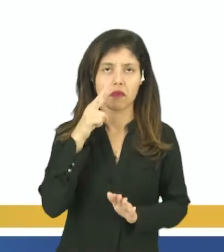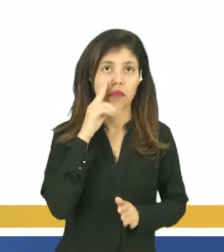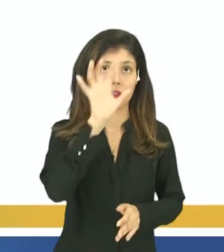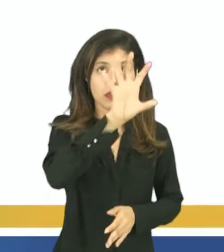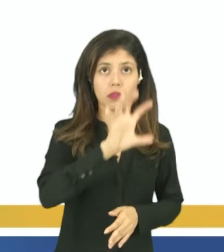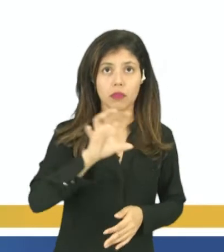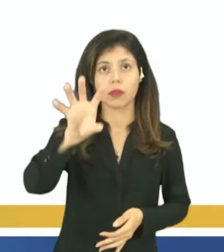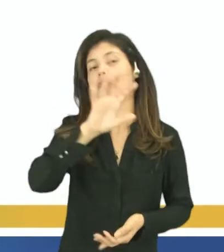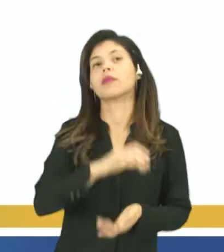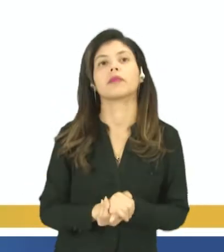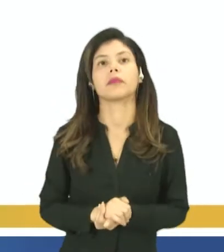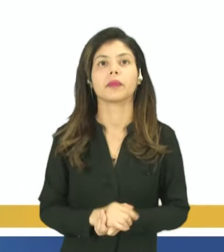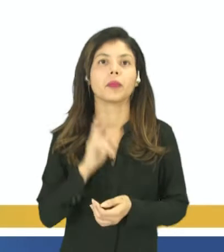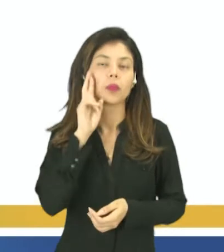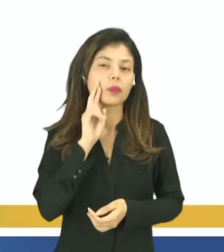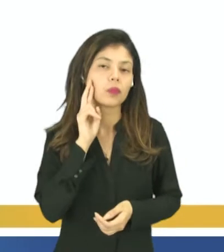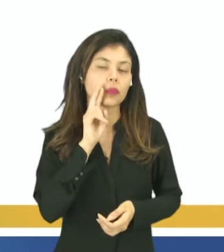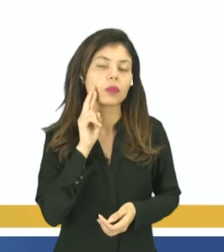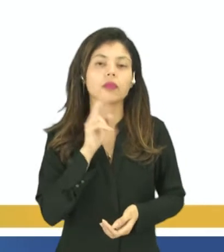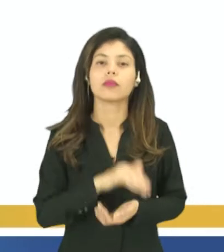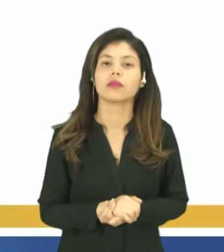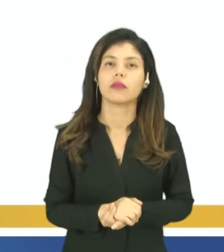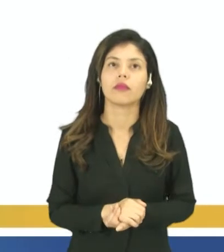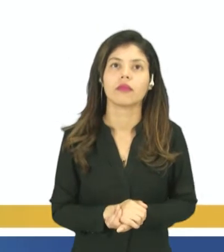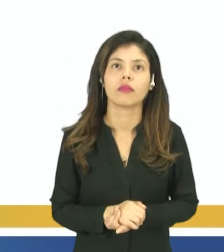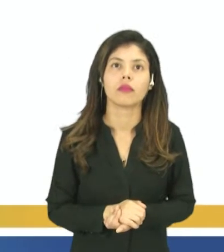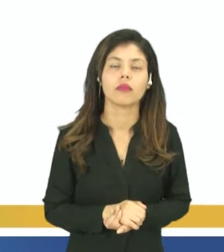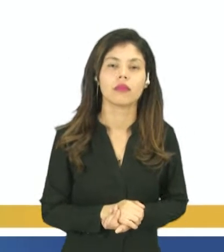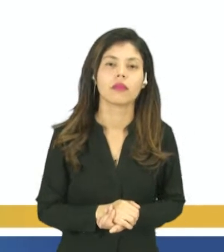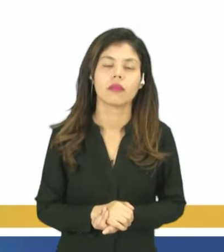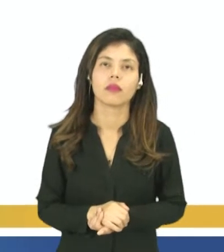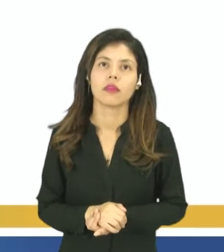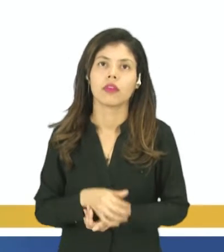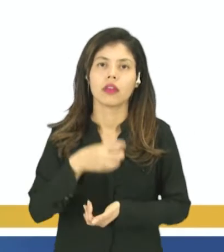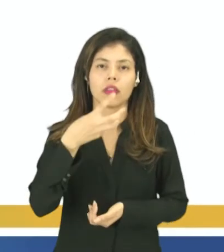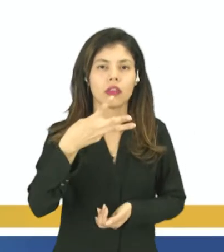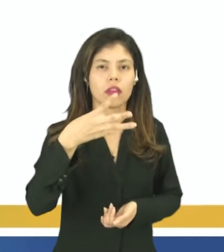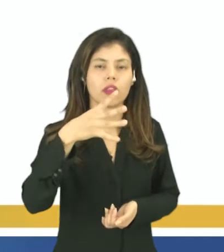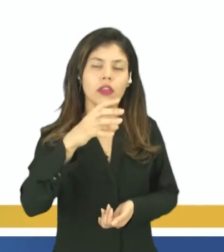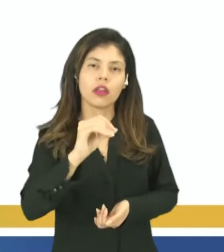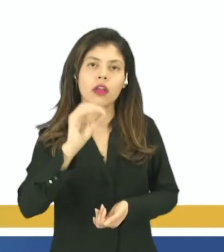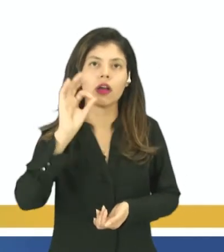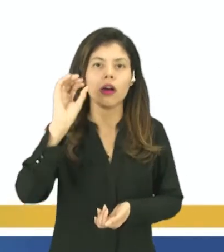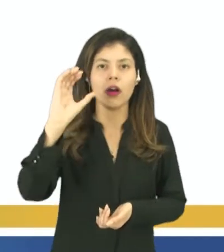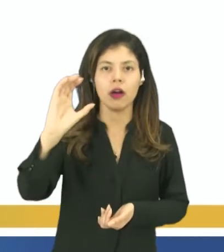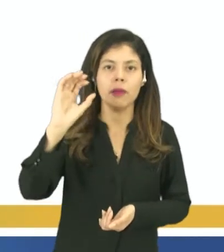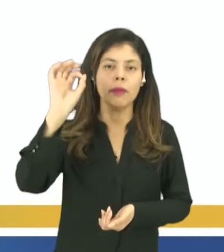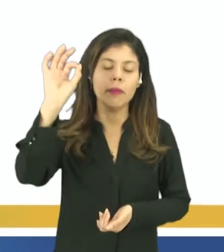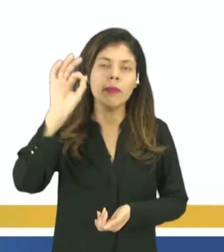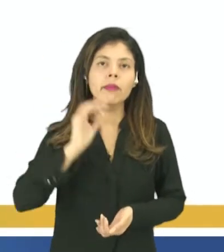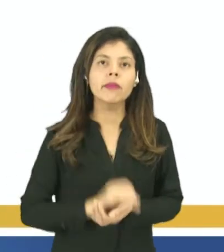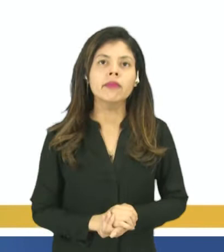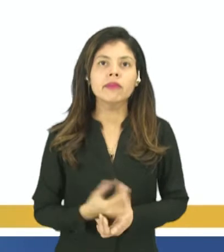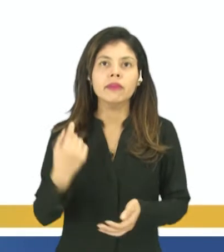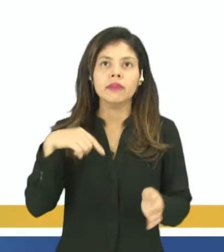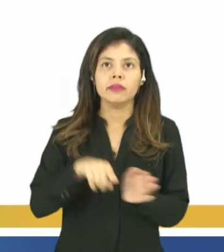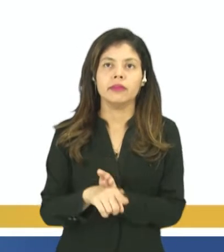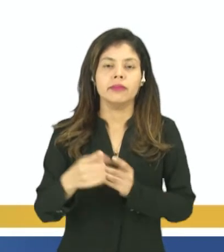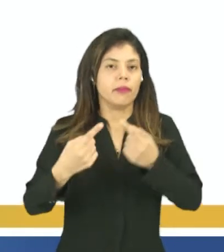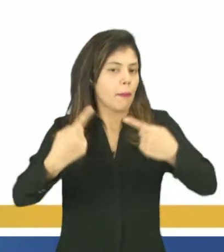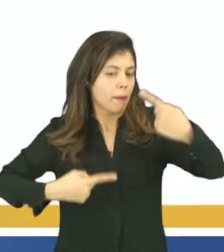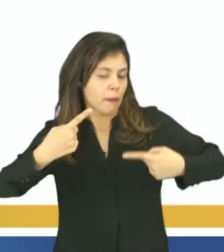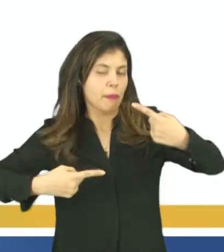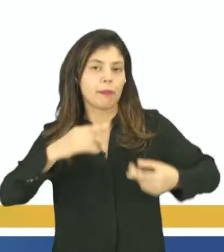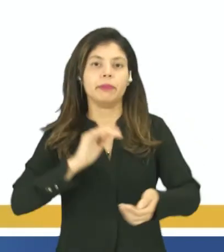mapa aí, essa parte roxa, mas tem apenas cerca de 30 graus ali que está na questão da